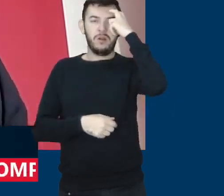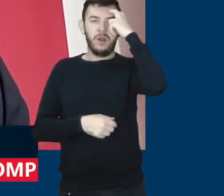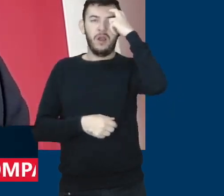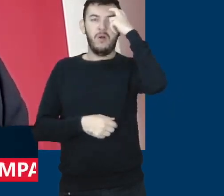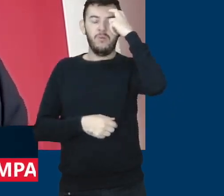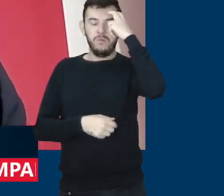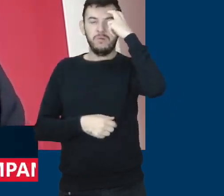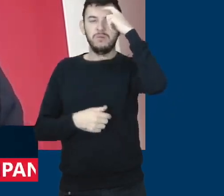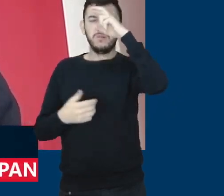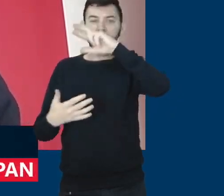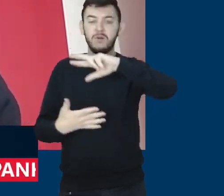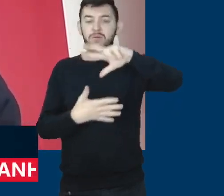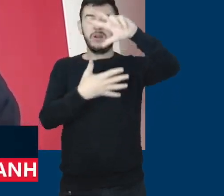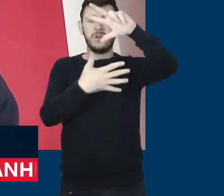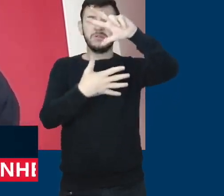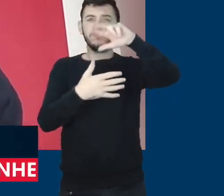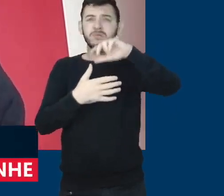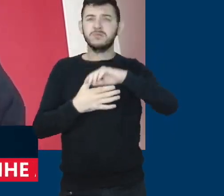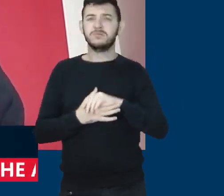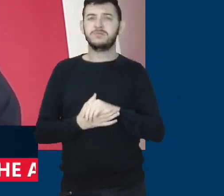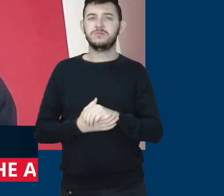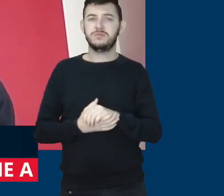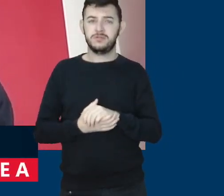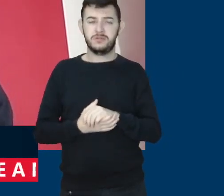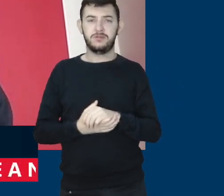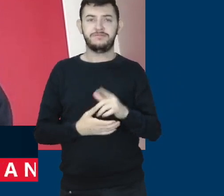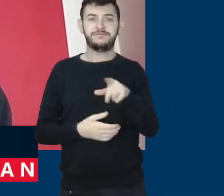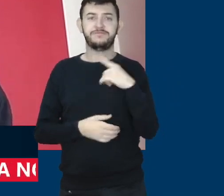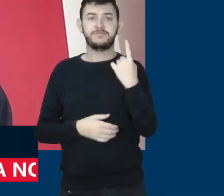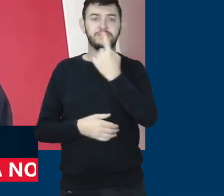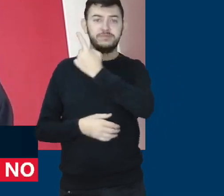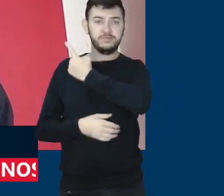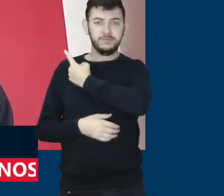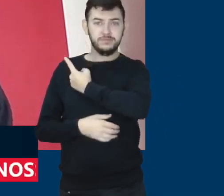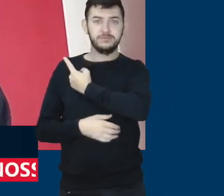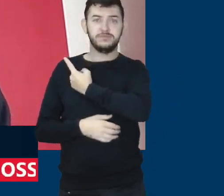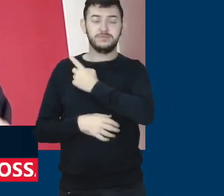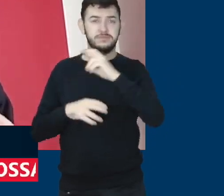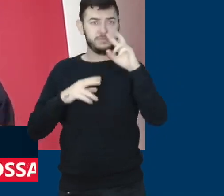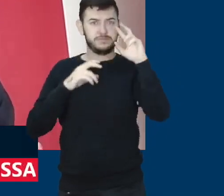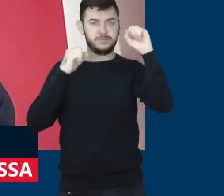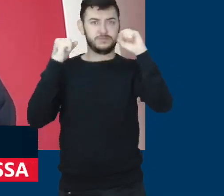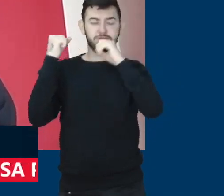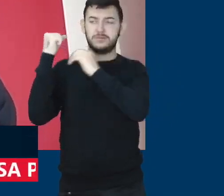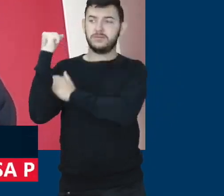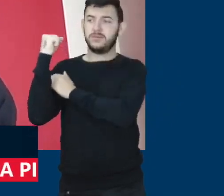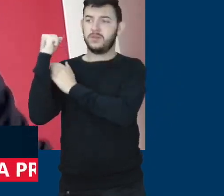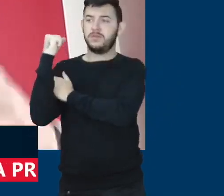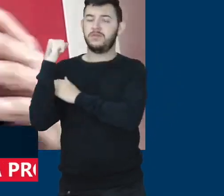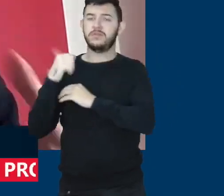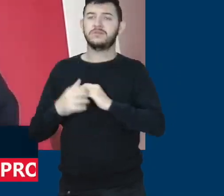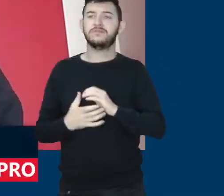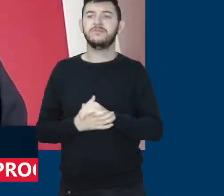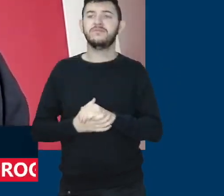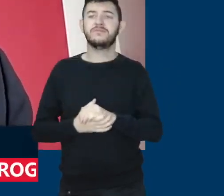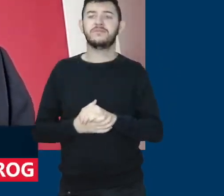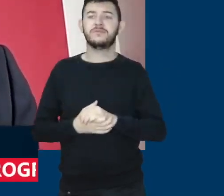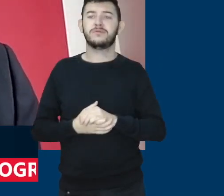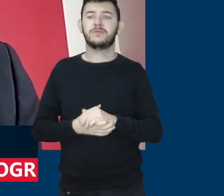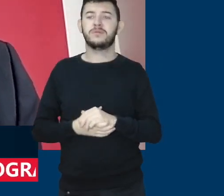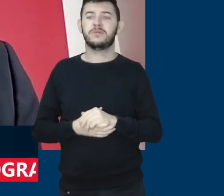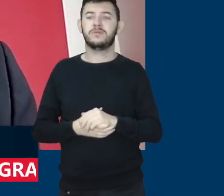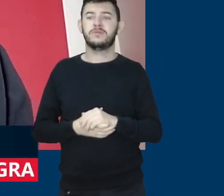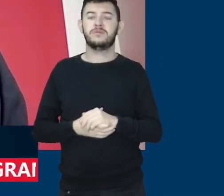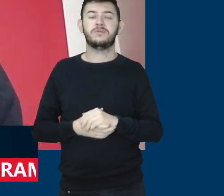toda a América Latina, porque aí todos nós seremos muito mais fortes. Então, nós temos aqui